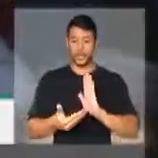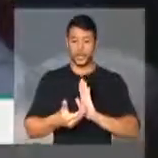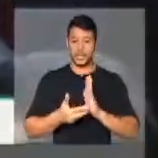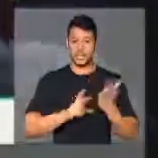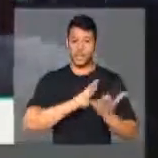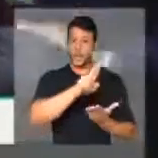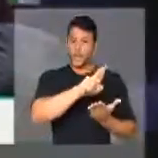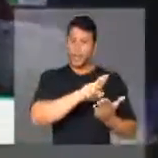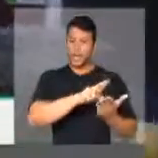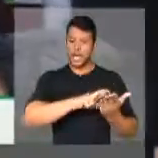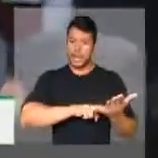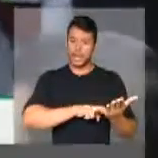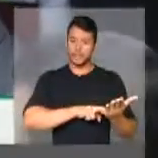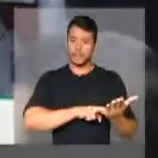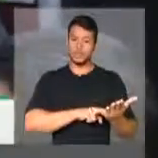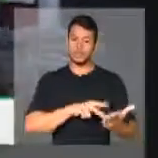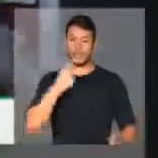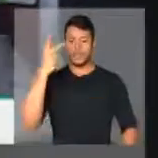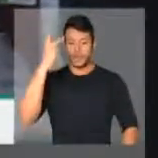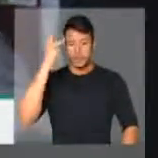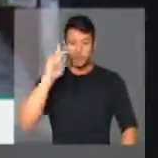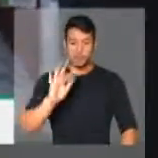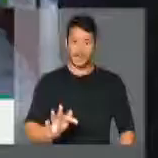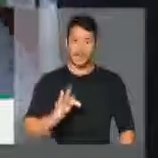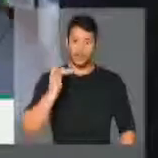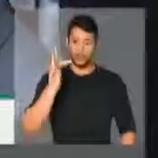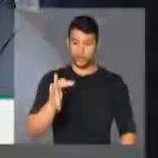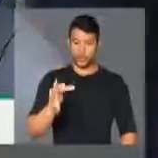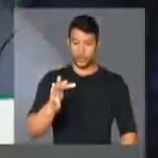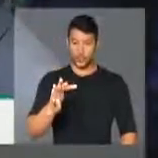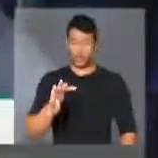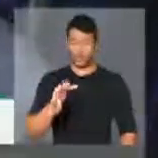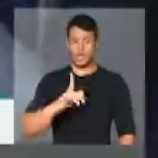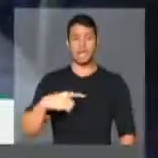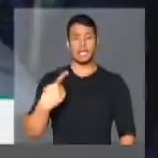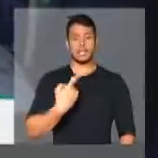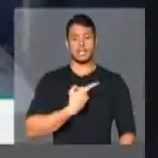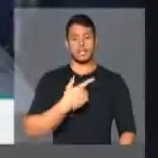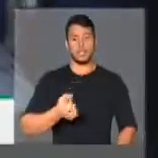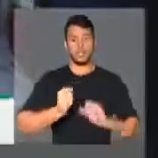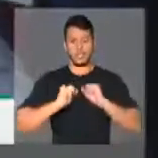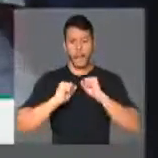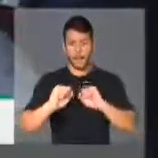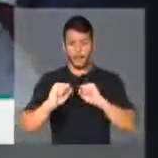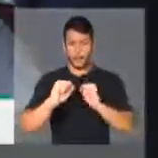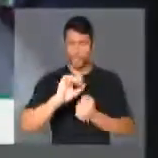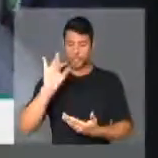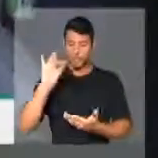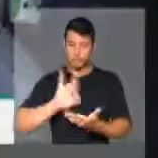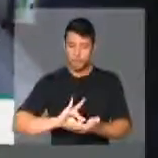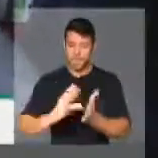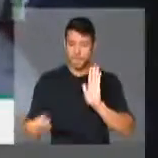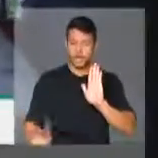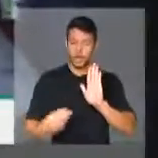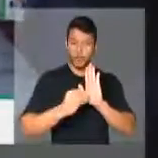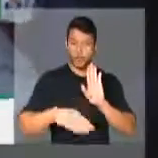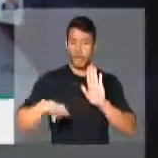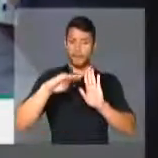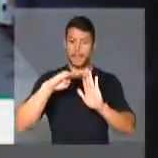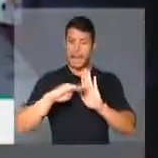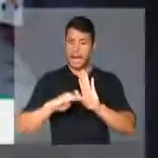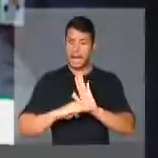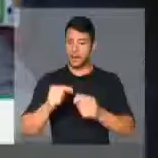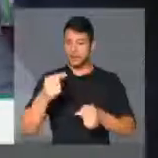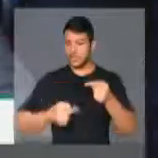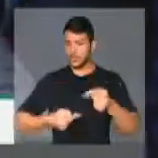todo o relatório para que esta casa, no futuro próximo, tenha condições de colocar essa matéria em